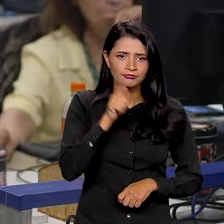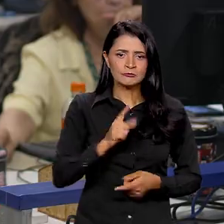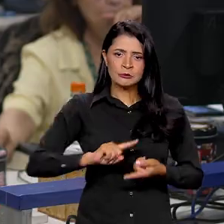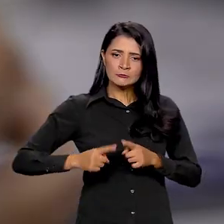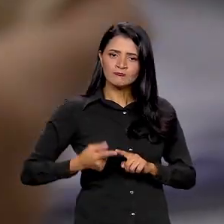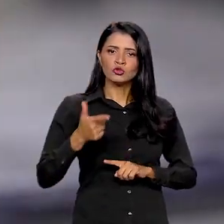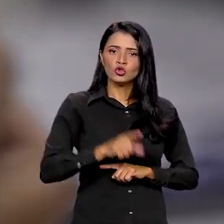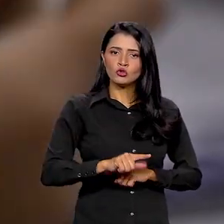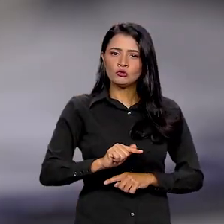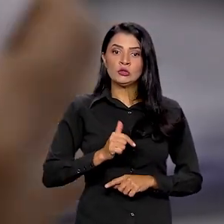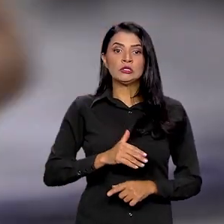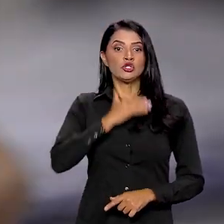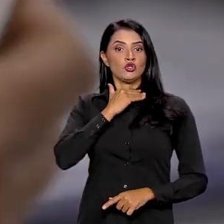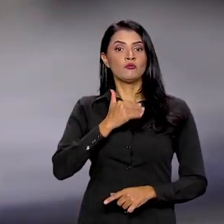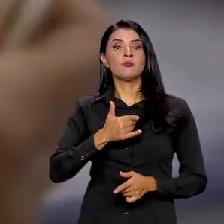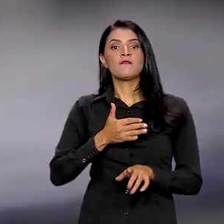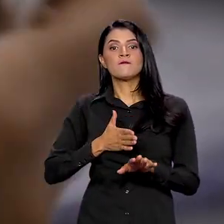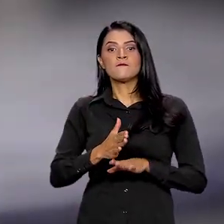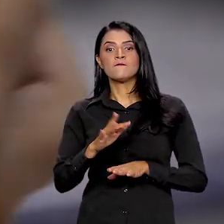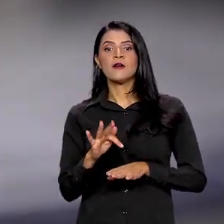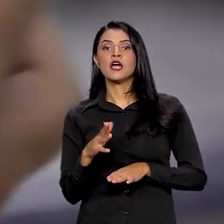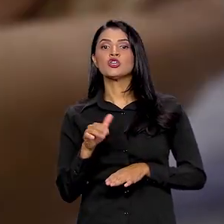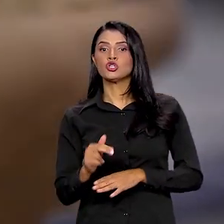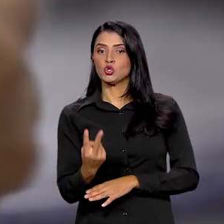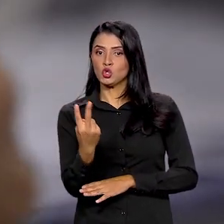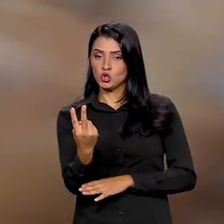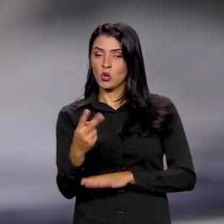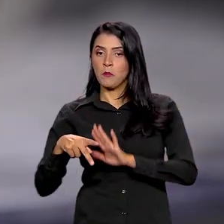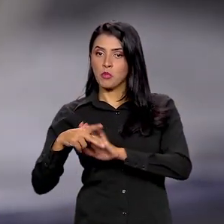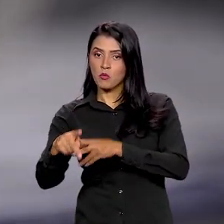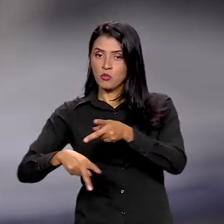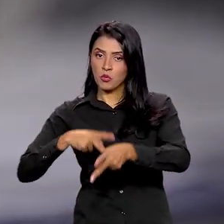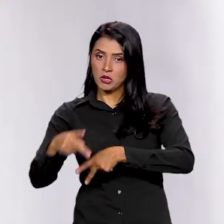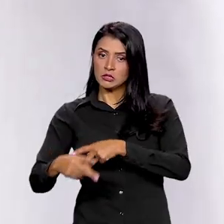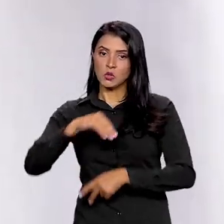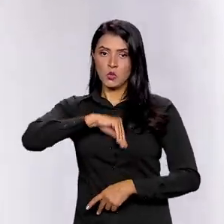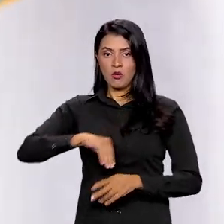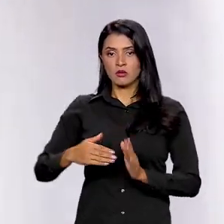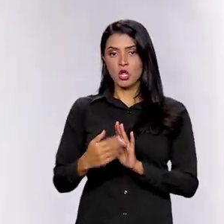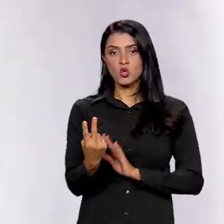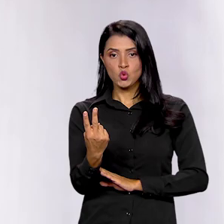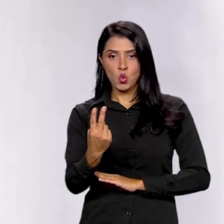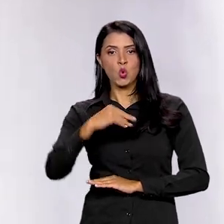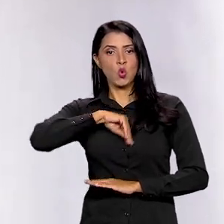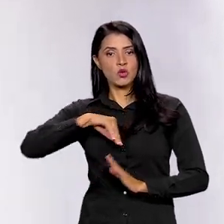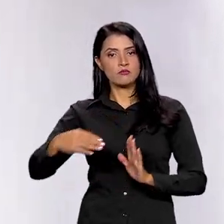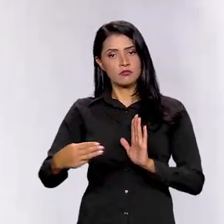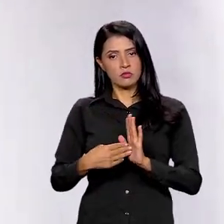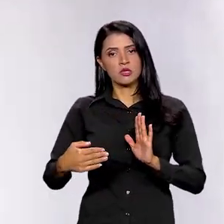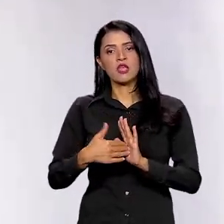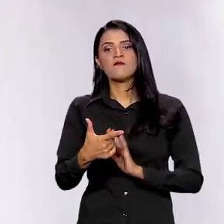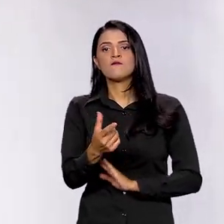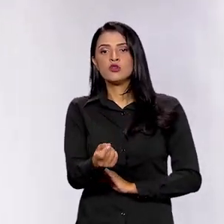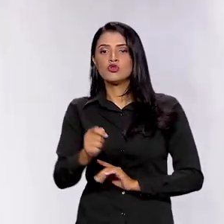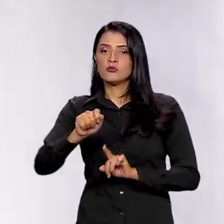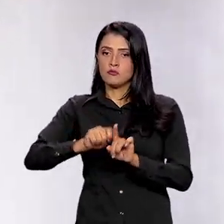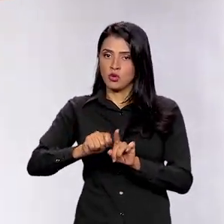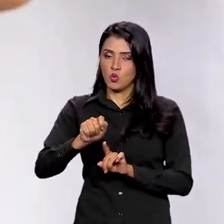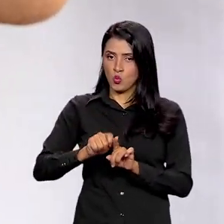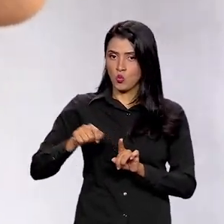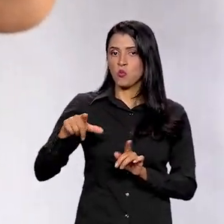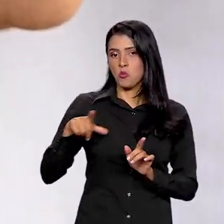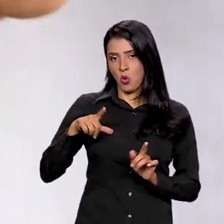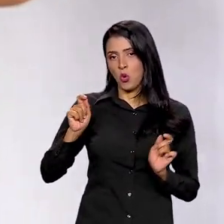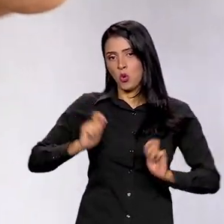beneficiar renegociando dívidas para a faixa 2, que abrange a população com renda de 2 salários mínimos até R$ 20 mil